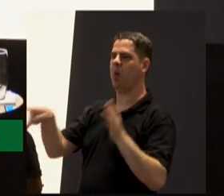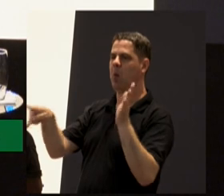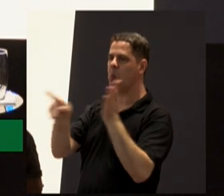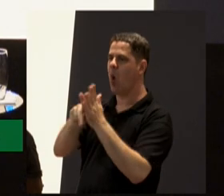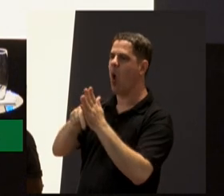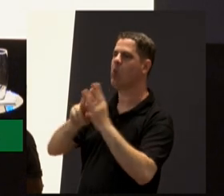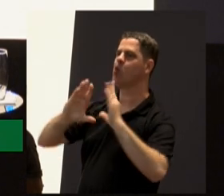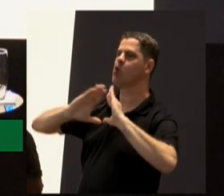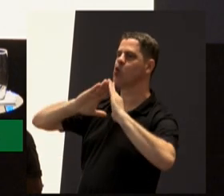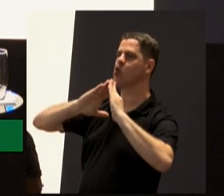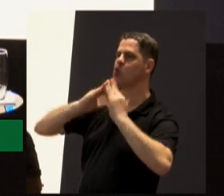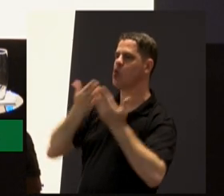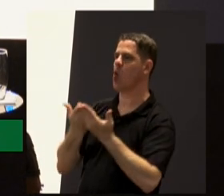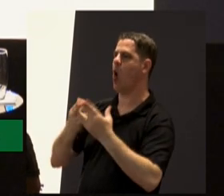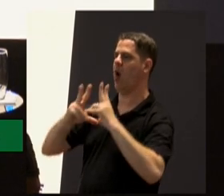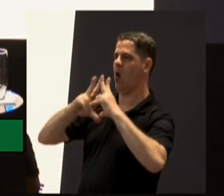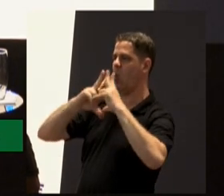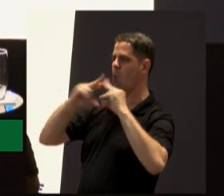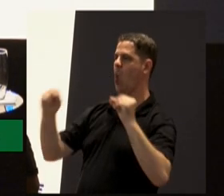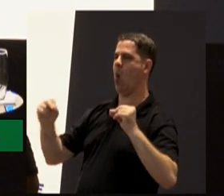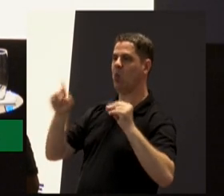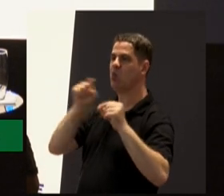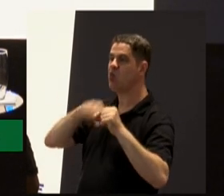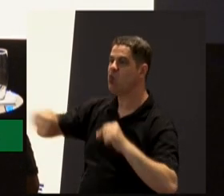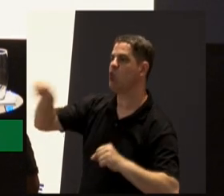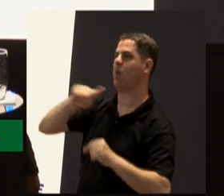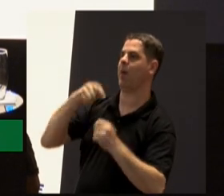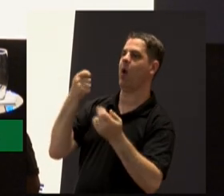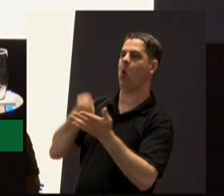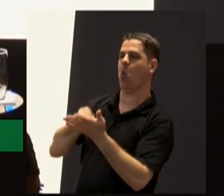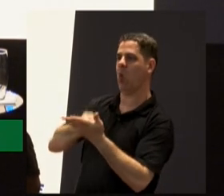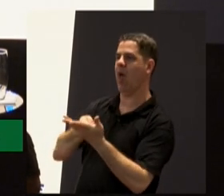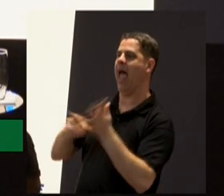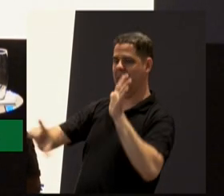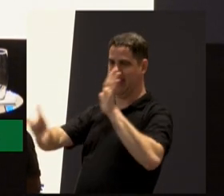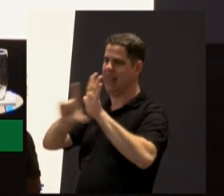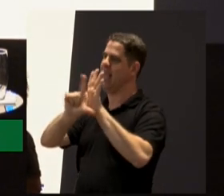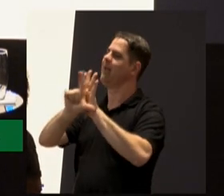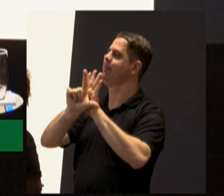rede municipal em Florianópolis. Esse é o termo da lei.